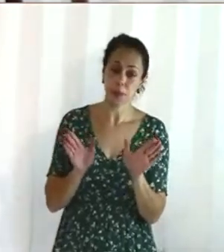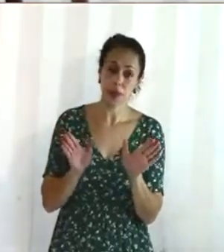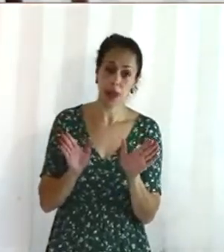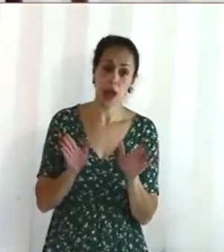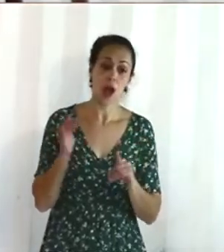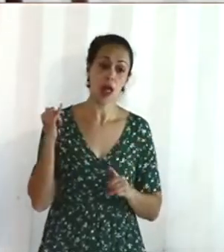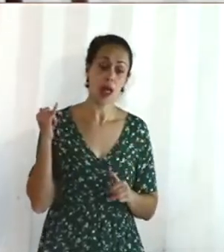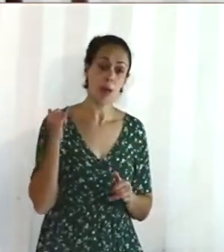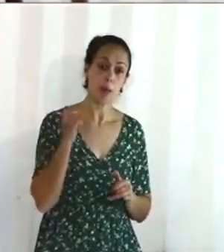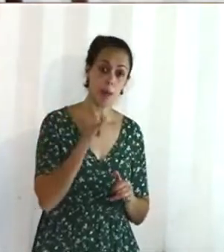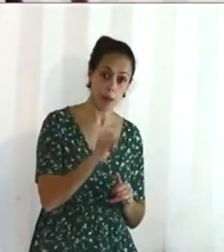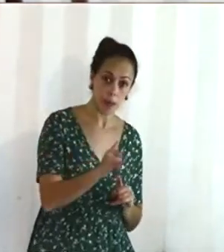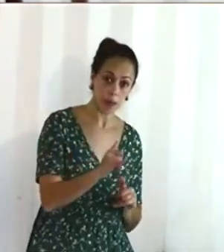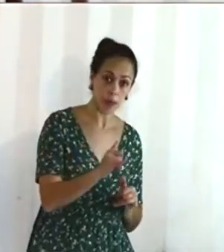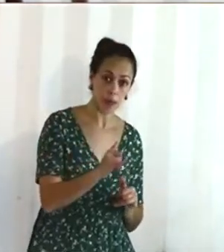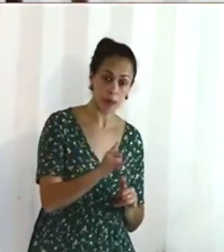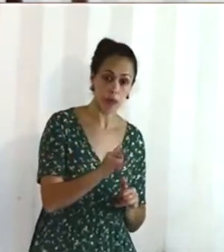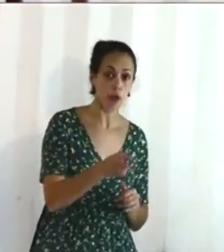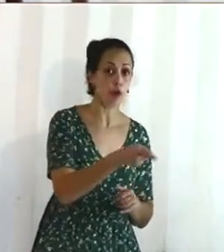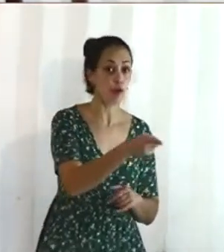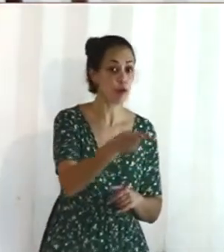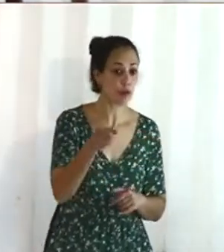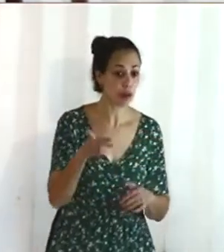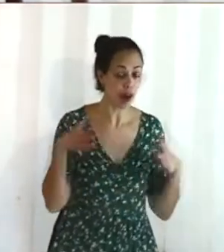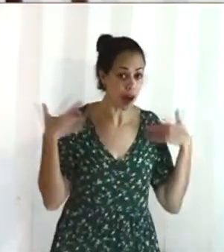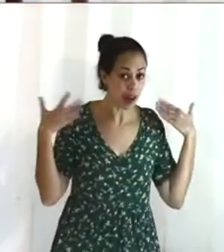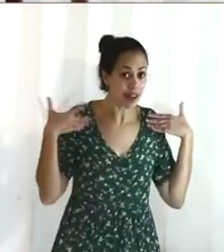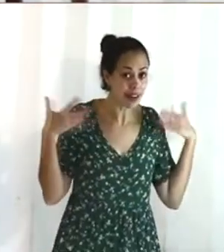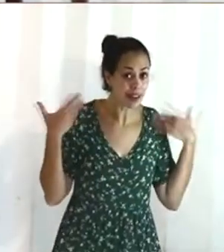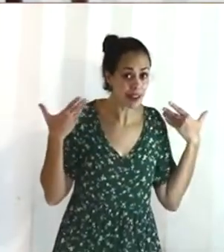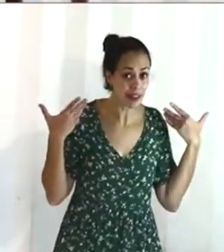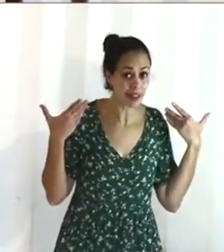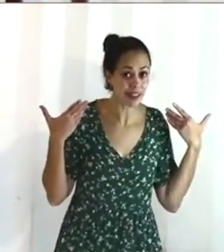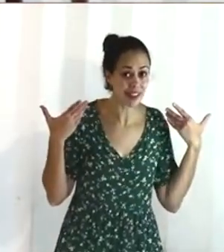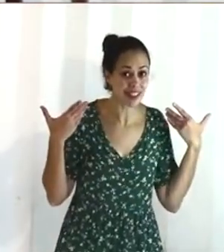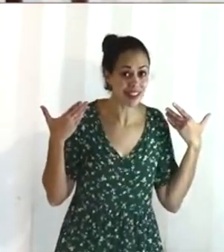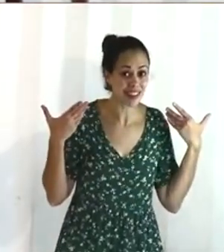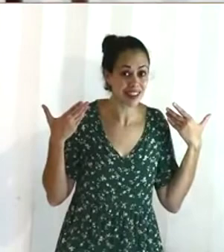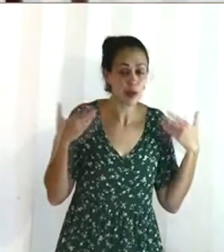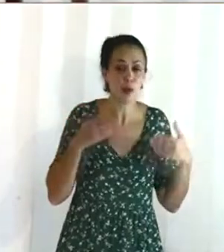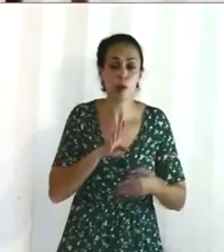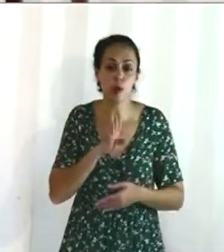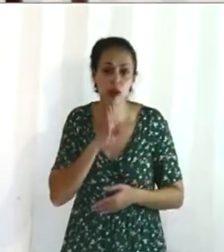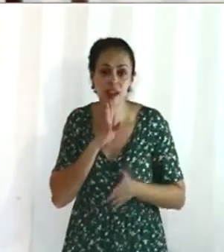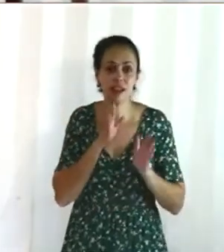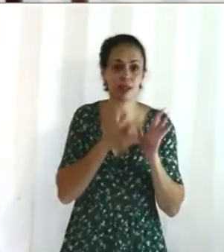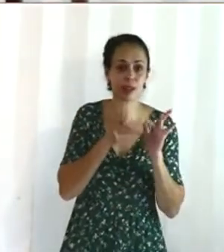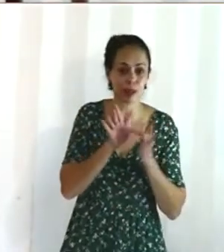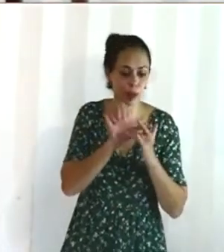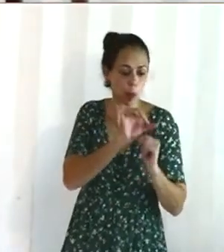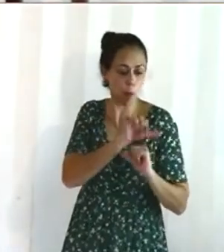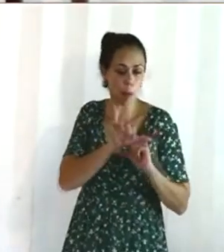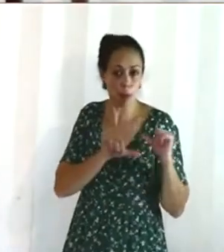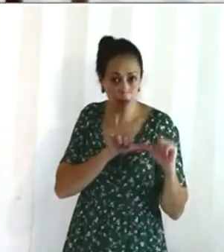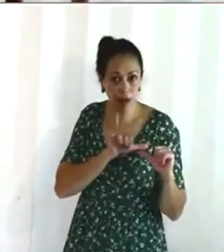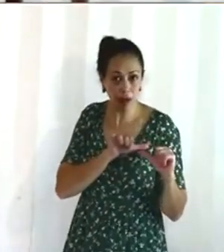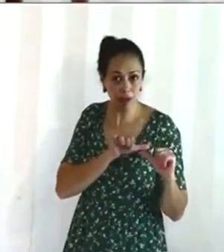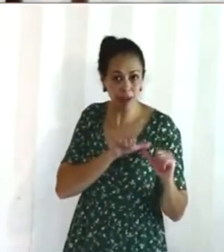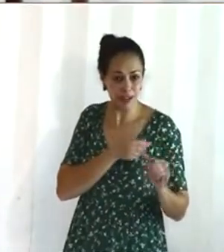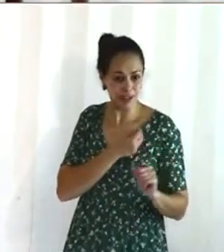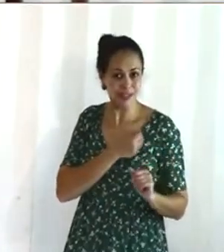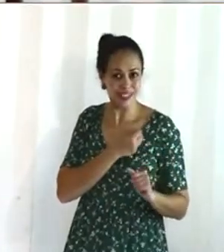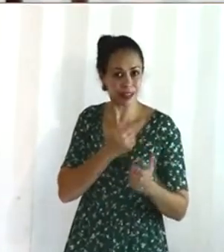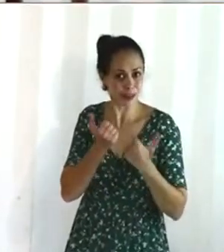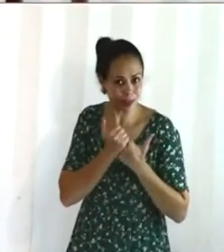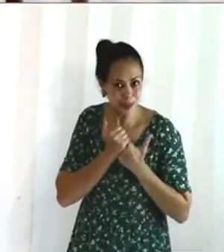um elemento que o crente tem a partir daquele momento que ele conhece a Cristo. Lembra do momento da